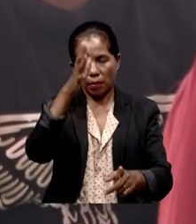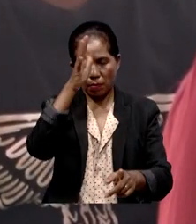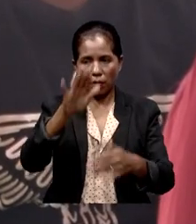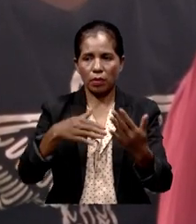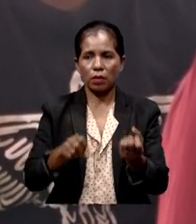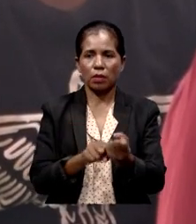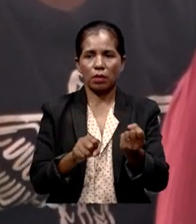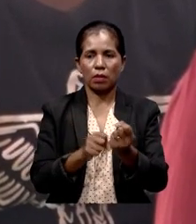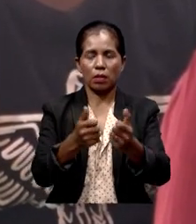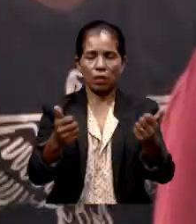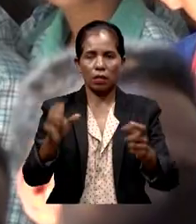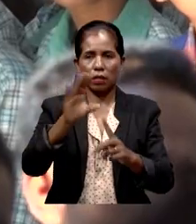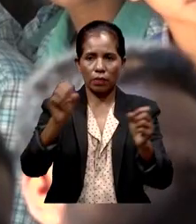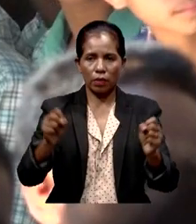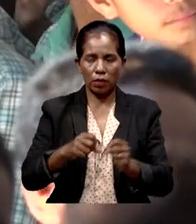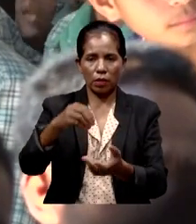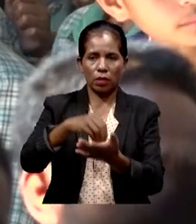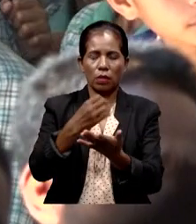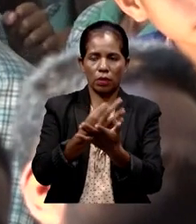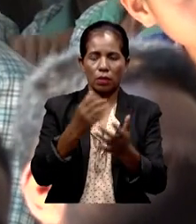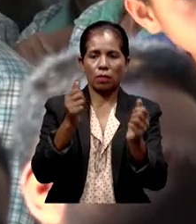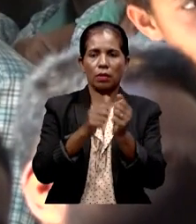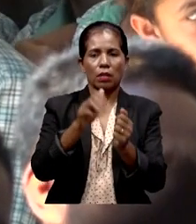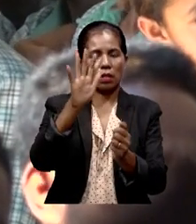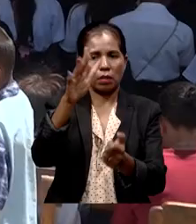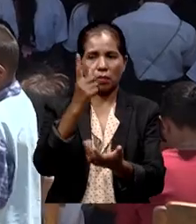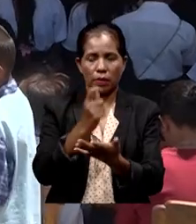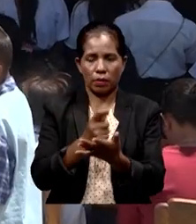apoio usi autoridade local, ori tau osan hamutu krihun lima resen. Lambiardo da Silva, GMN.